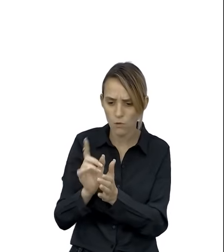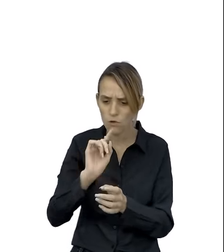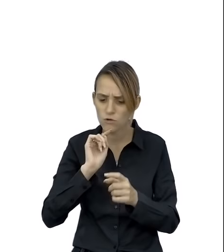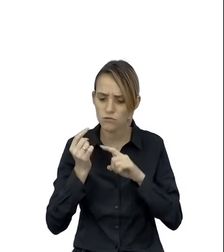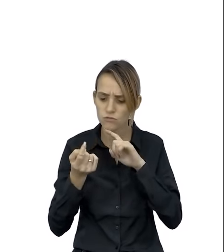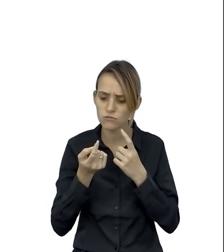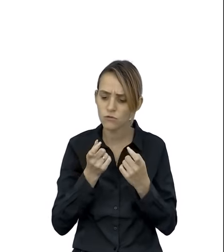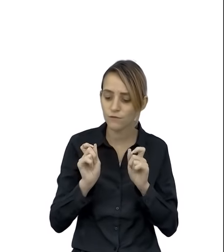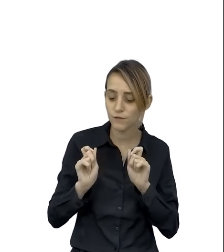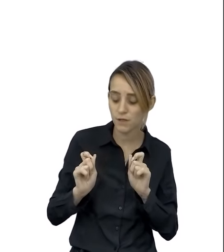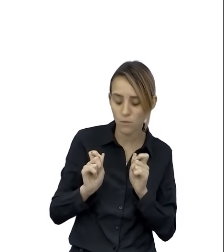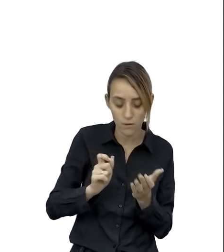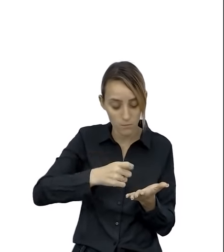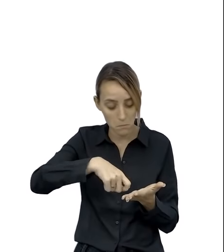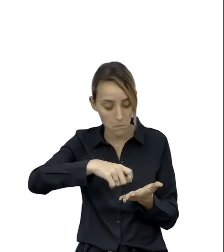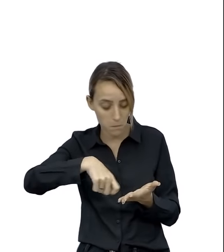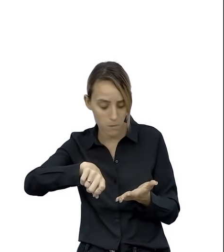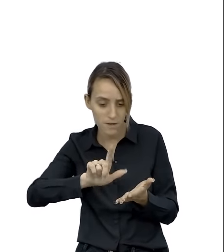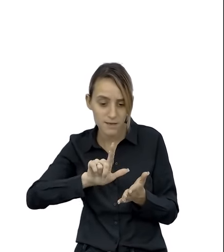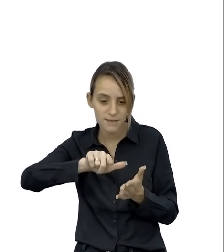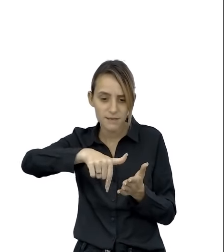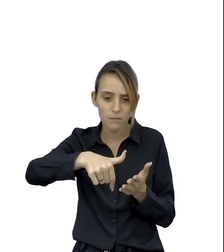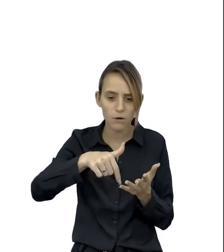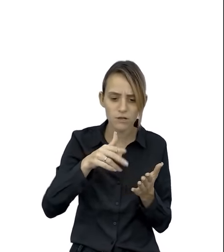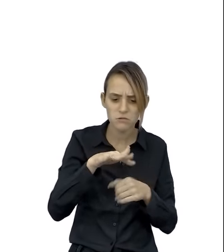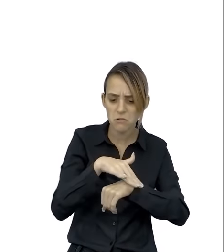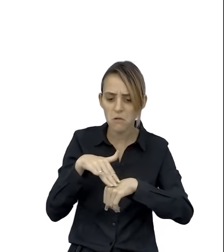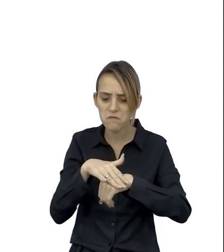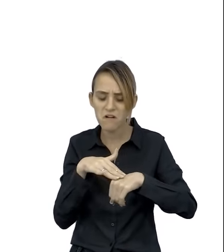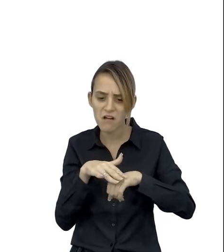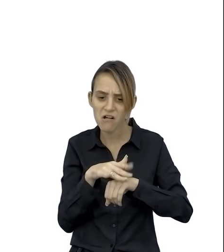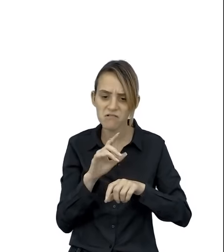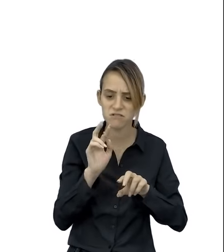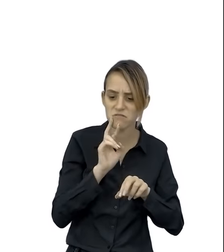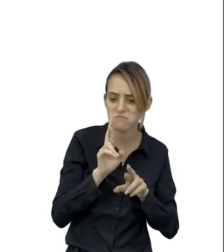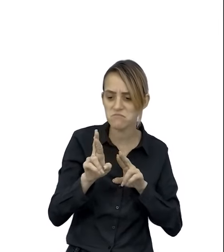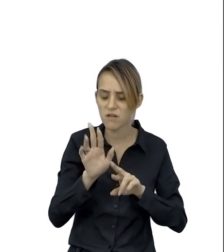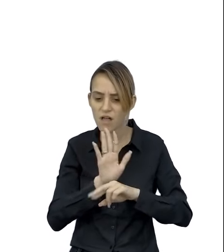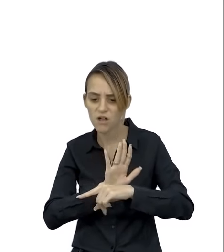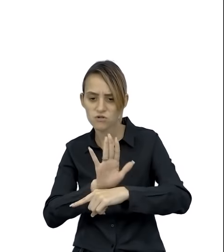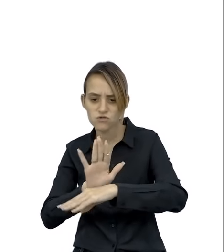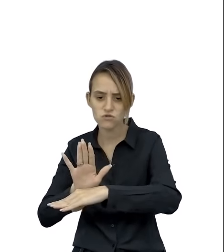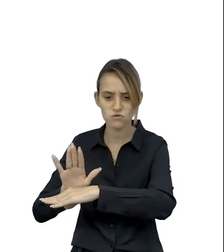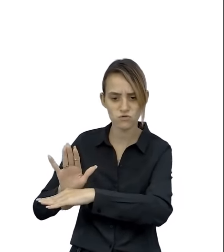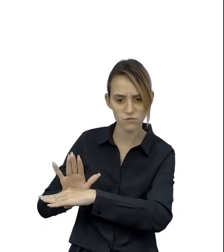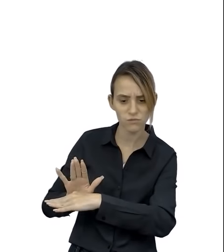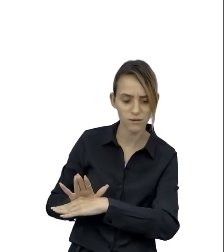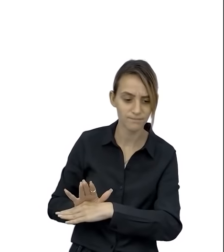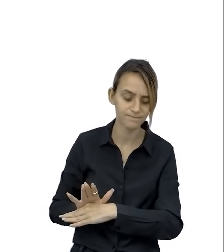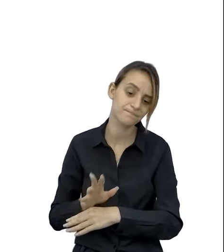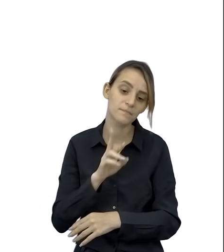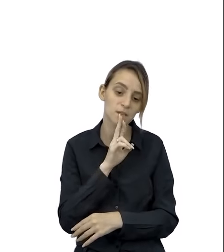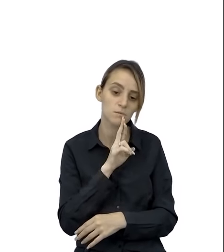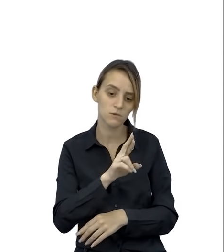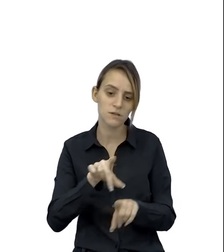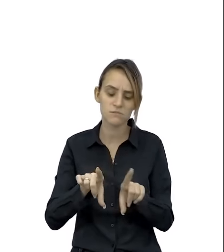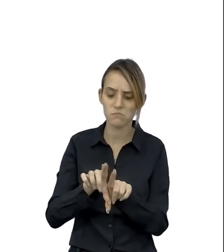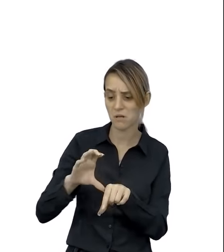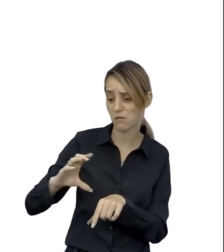que vocês discutam essas dúvidas e também contem com o apoio do professor coordenador.